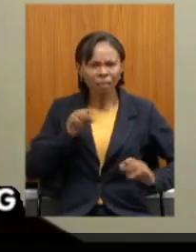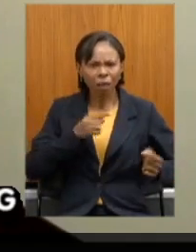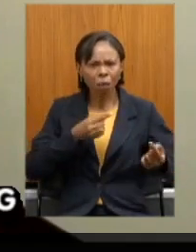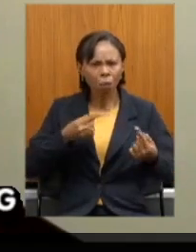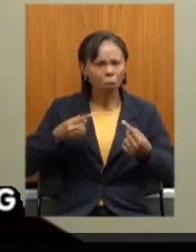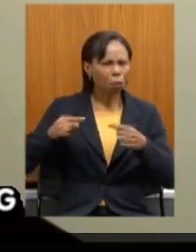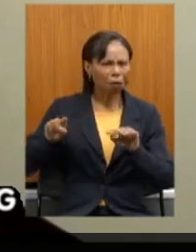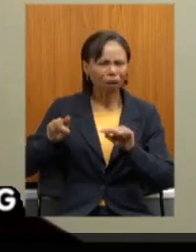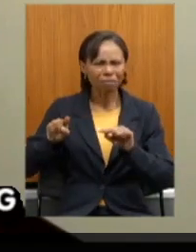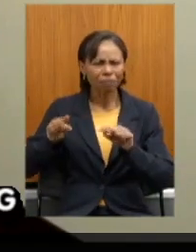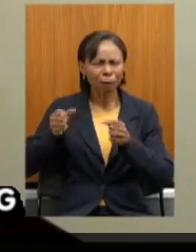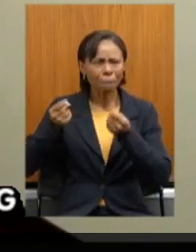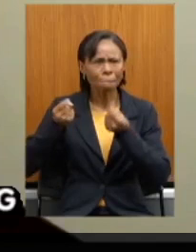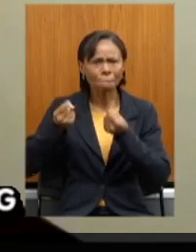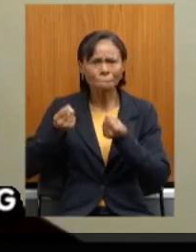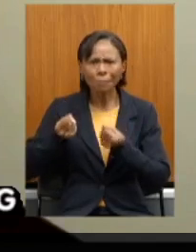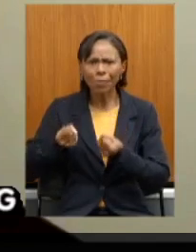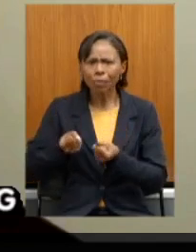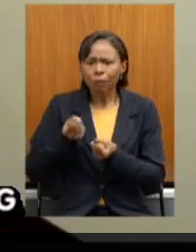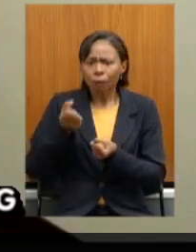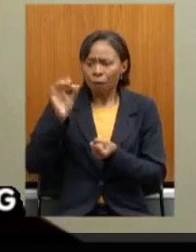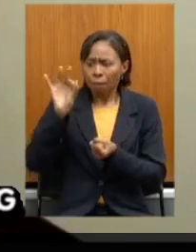enorme carga tributária.